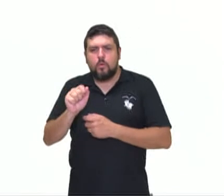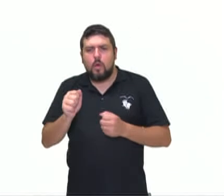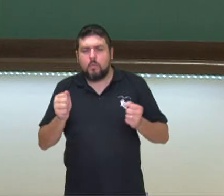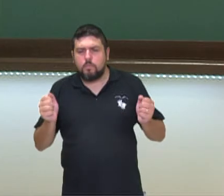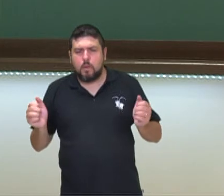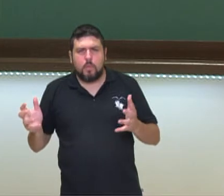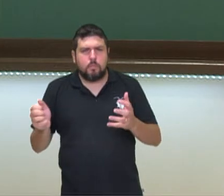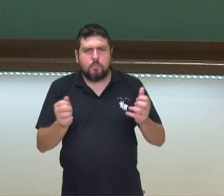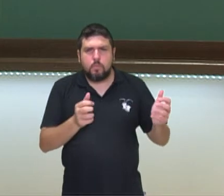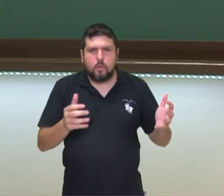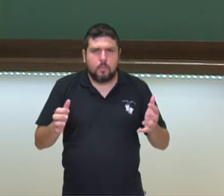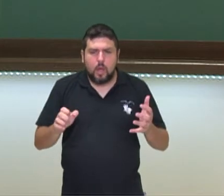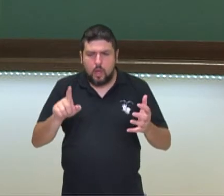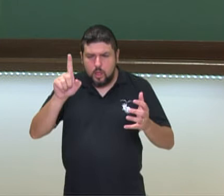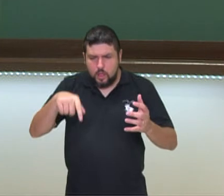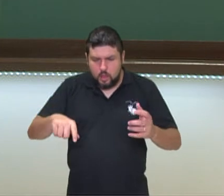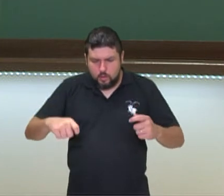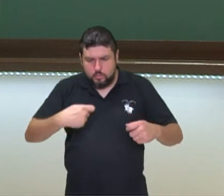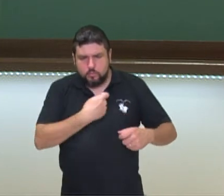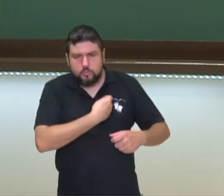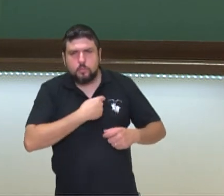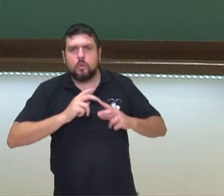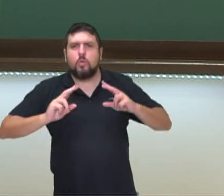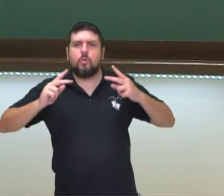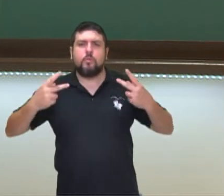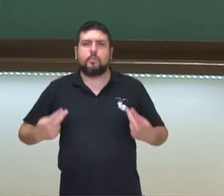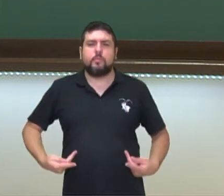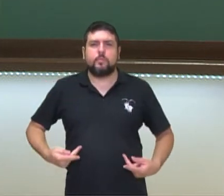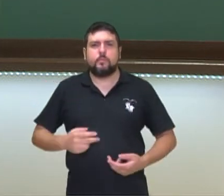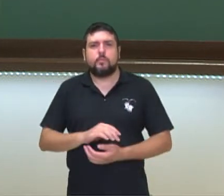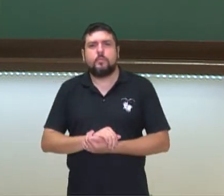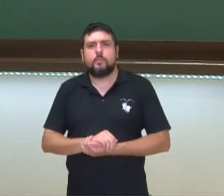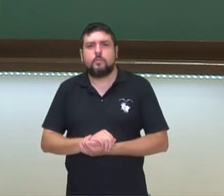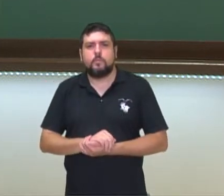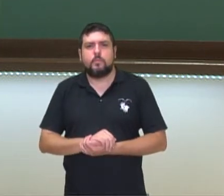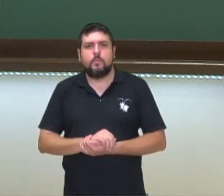animais transmitem mensagens para os seus